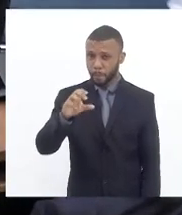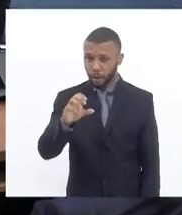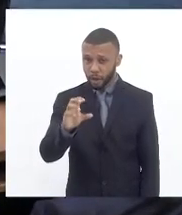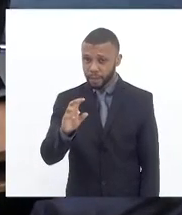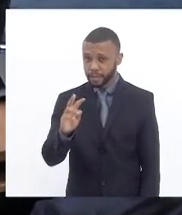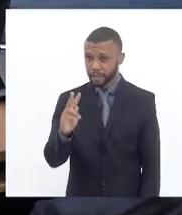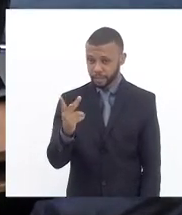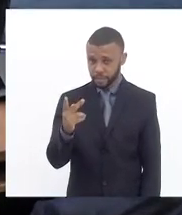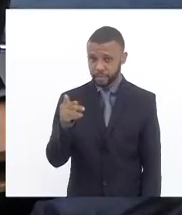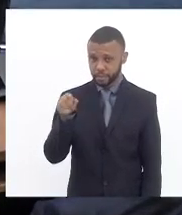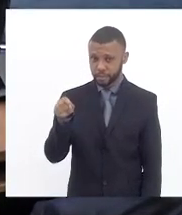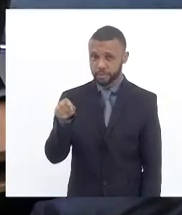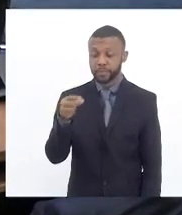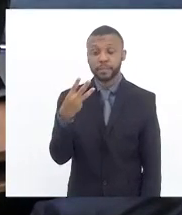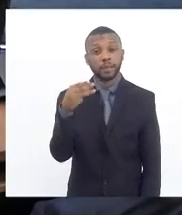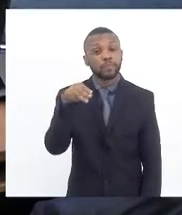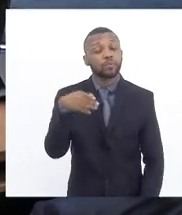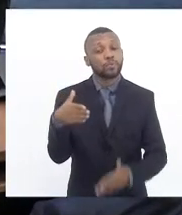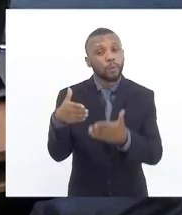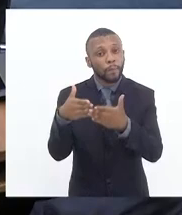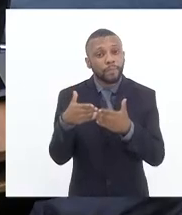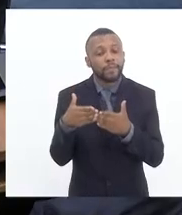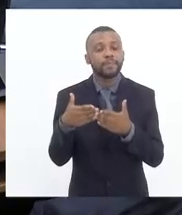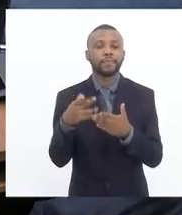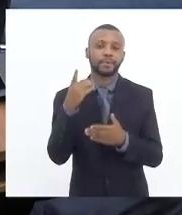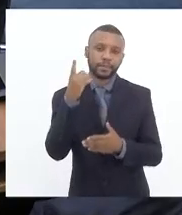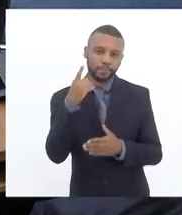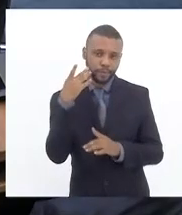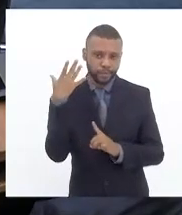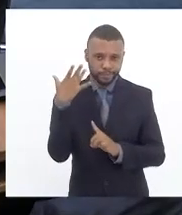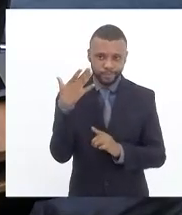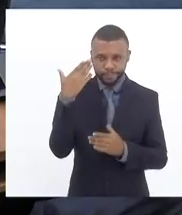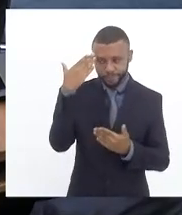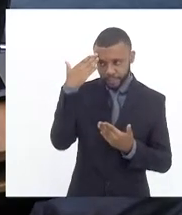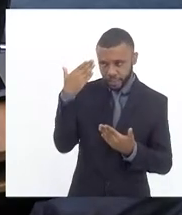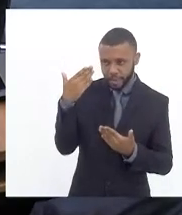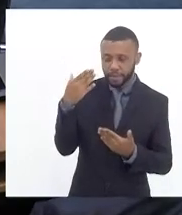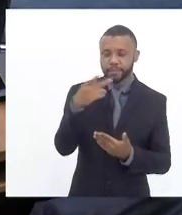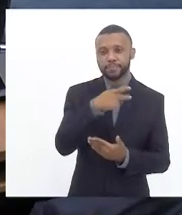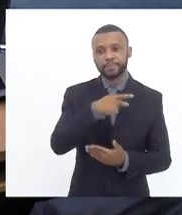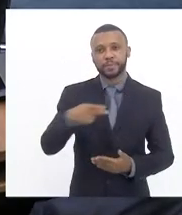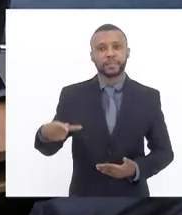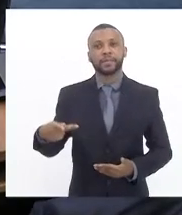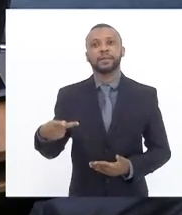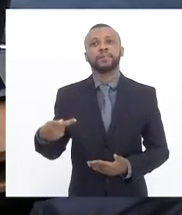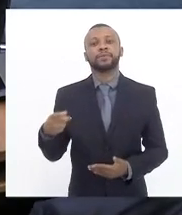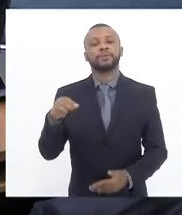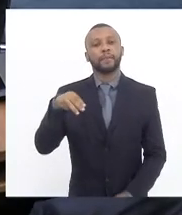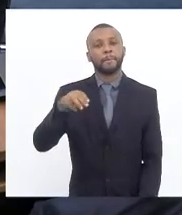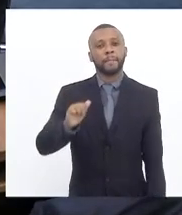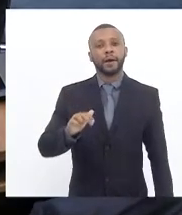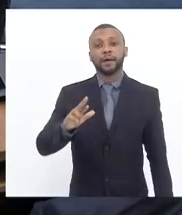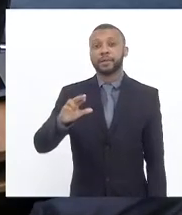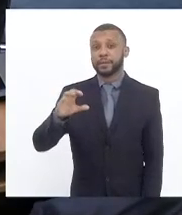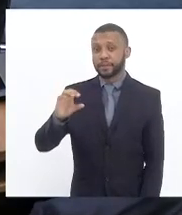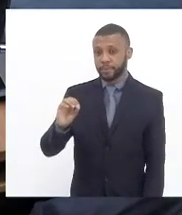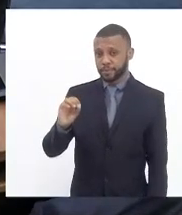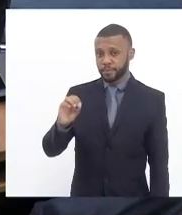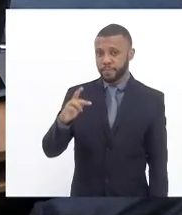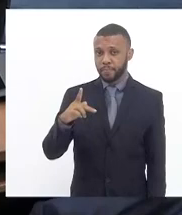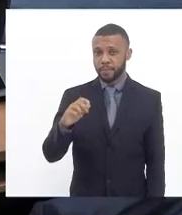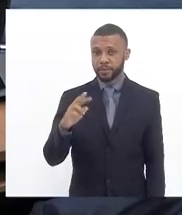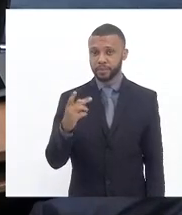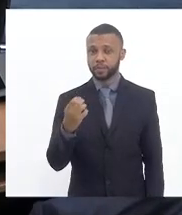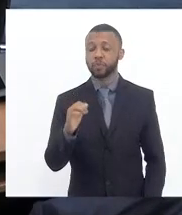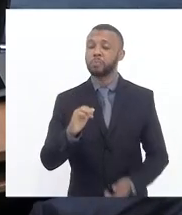em três minutos por favor Deputado Obrigado o presidente mais Pacheco comprimento aqui o nosso